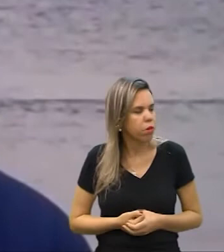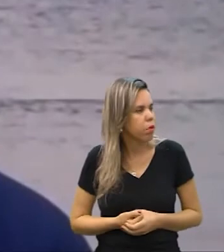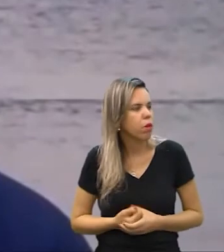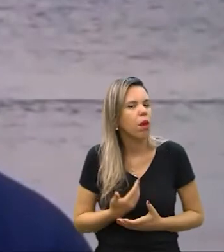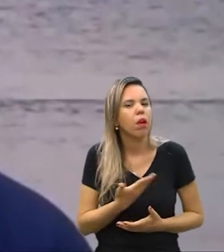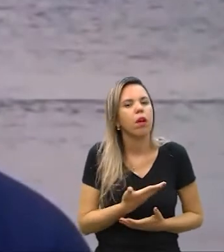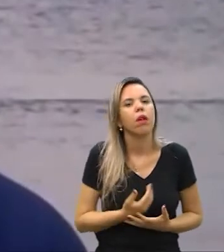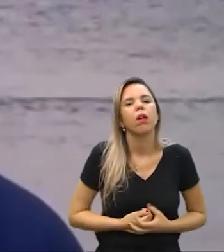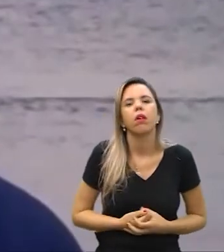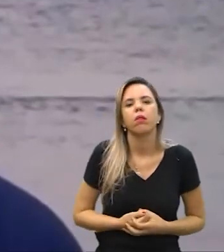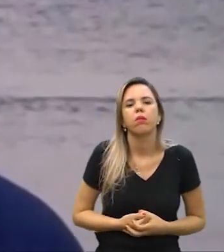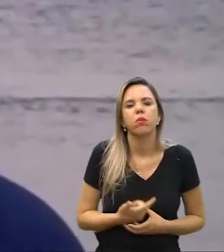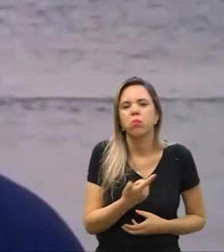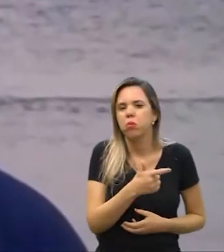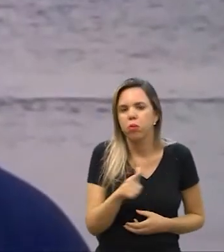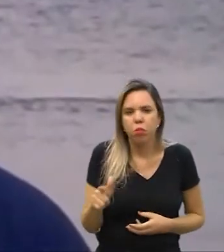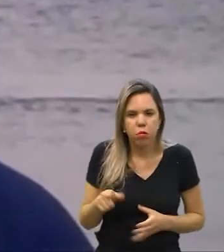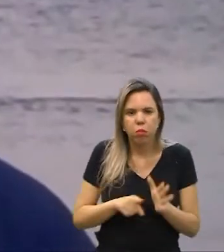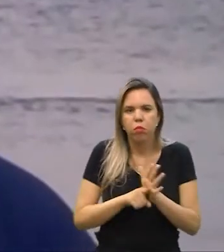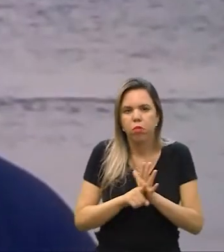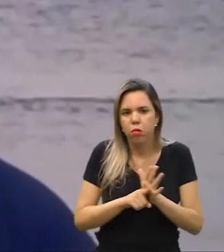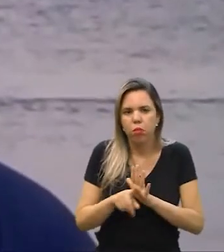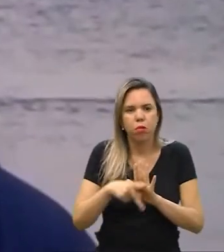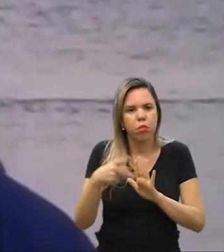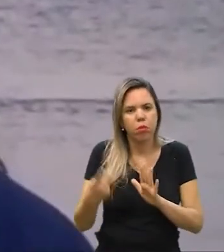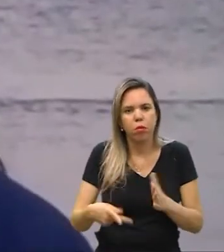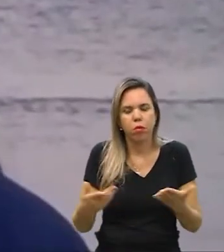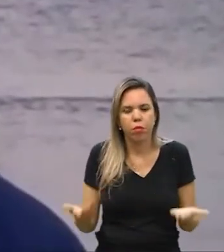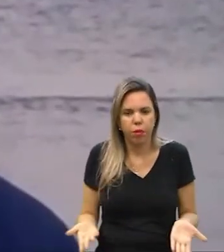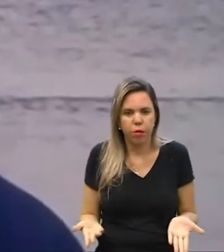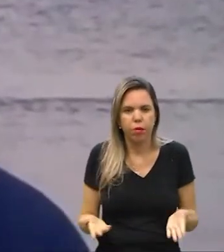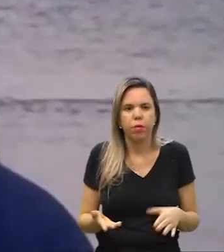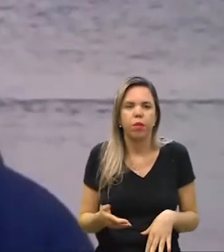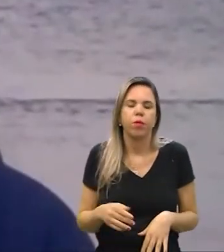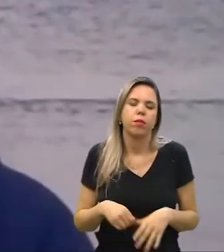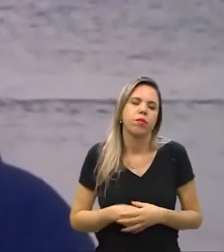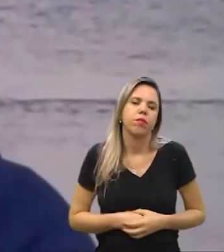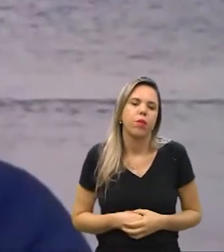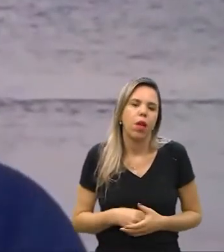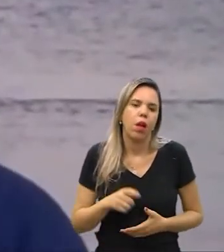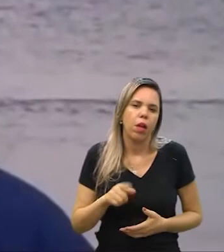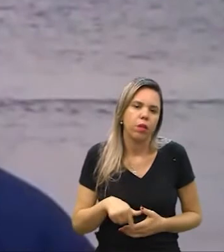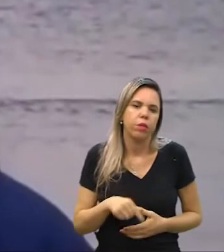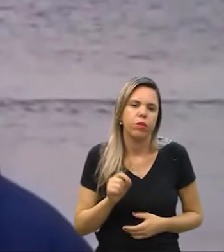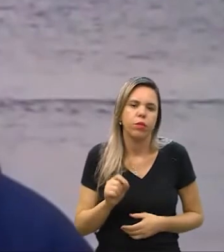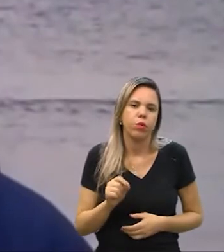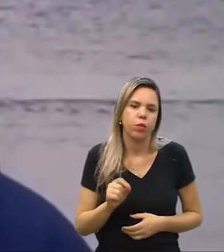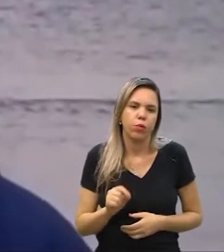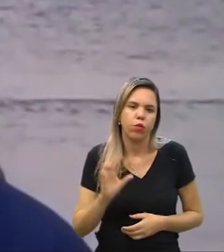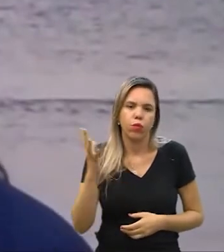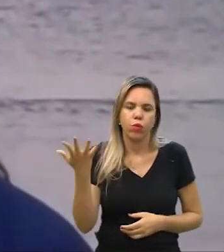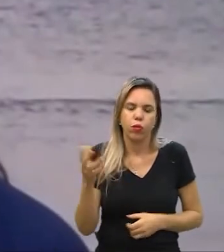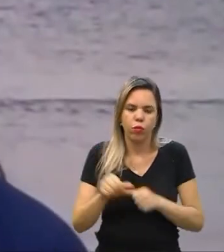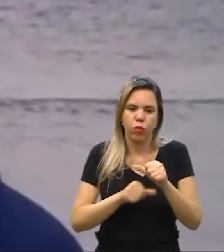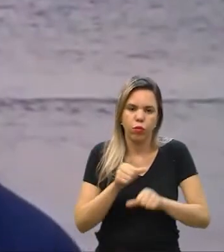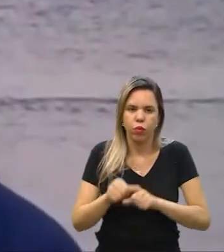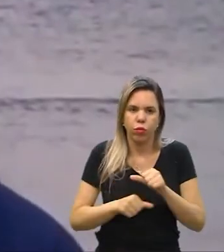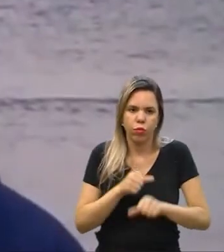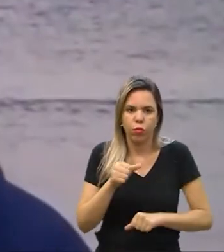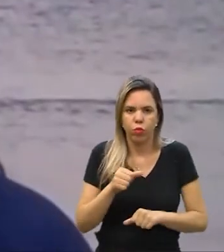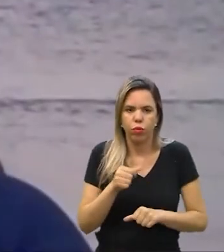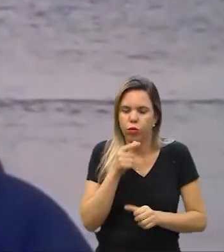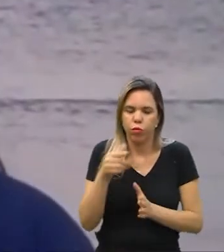nesse caso, não se tem um estudo específico, mas as hipóteses são de que ocorreu essa mudança